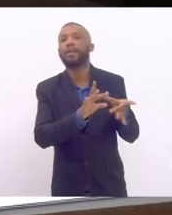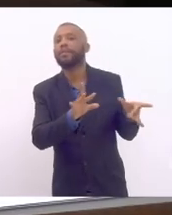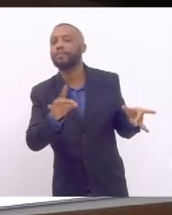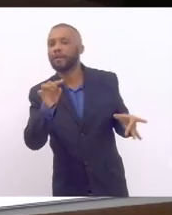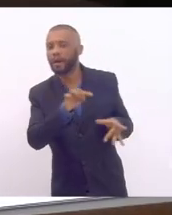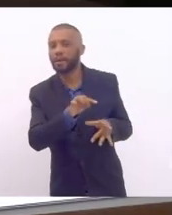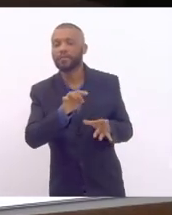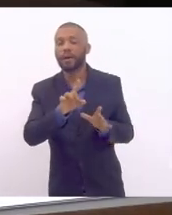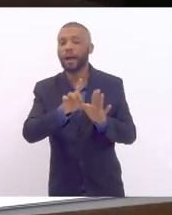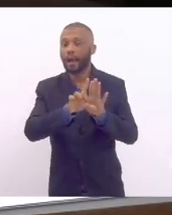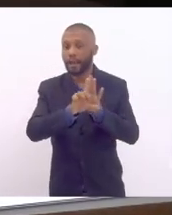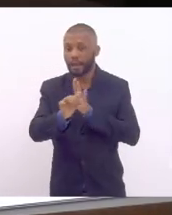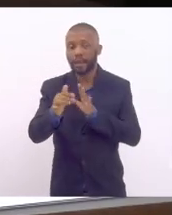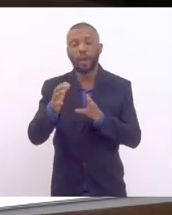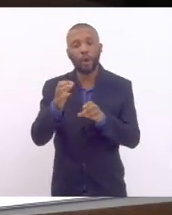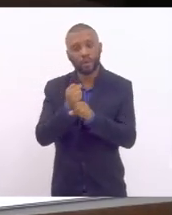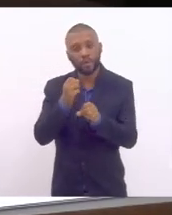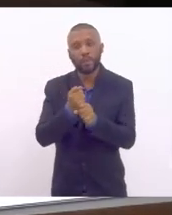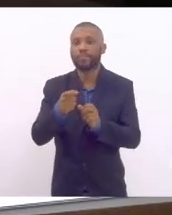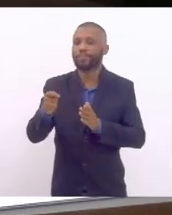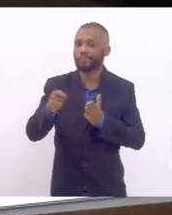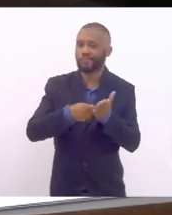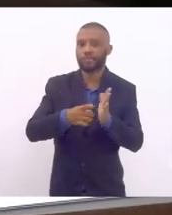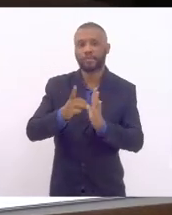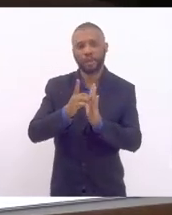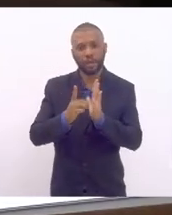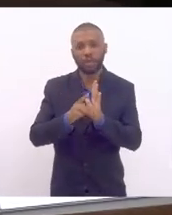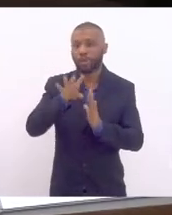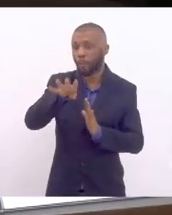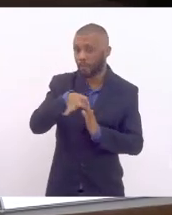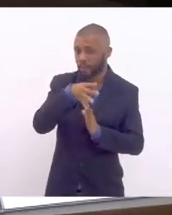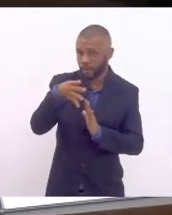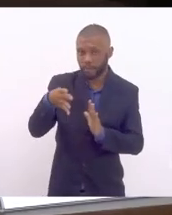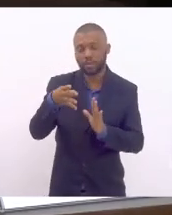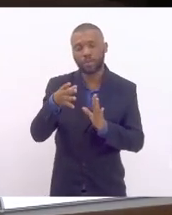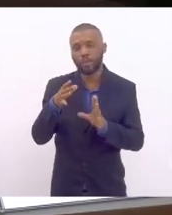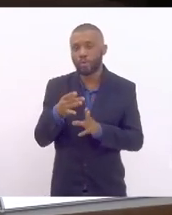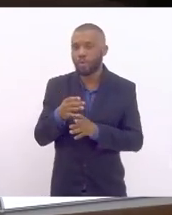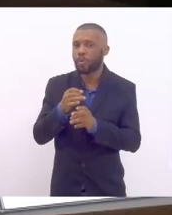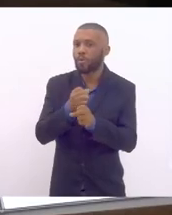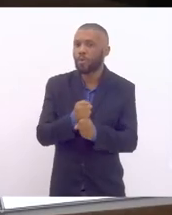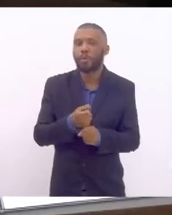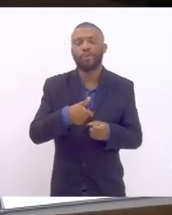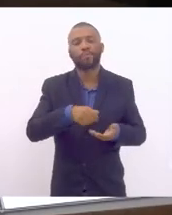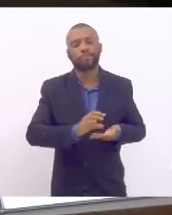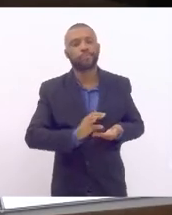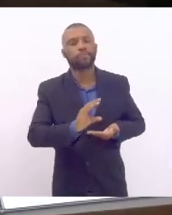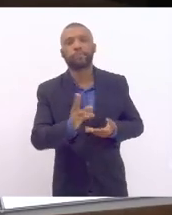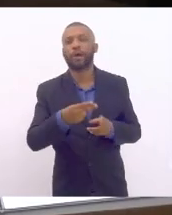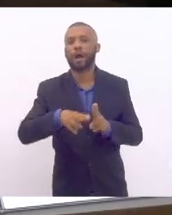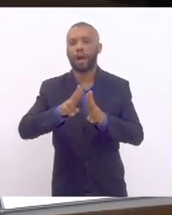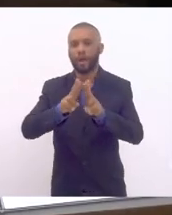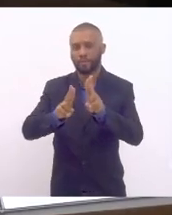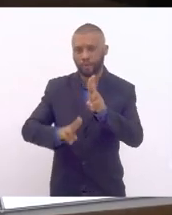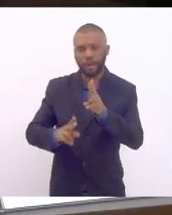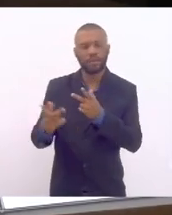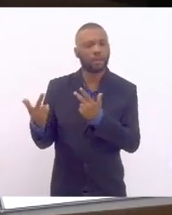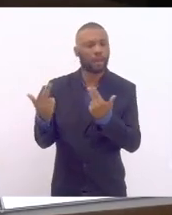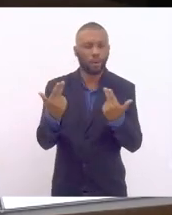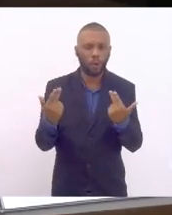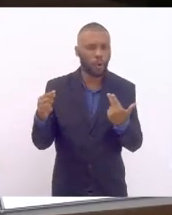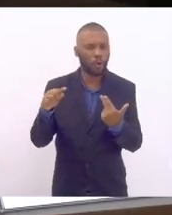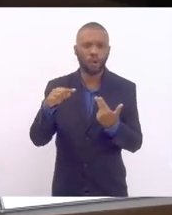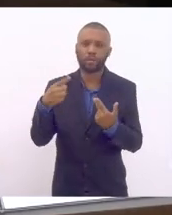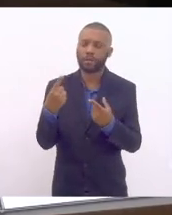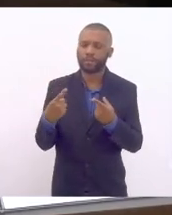a lei orçamentária já promulgada decreto de programação orçamentária e financeira já colocado a UFRJ sem como nossos